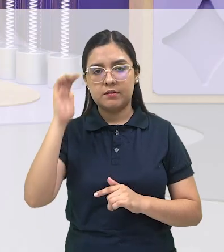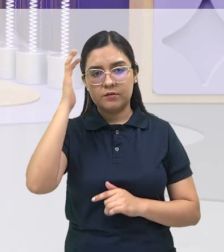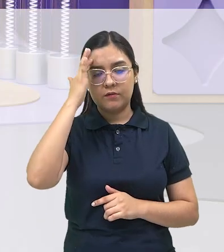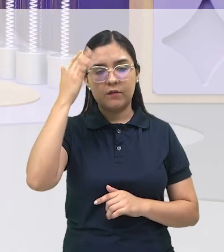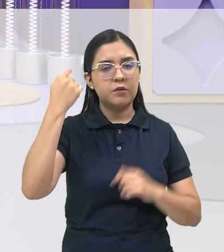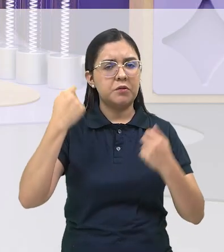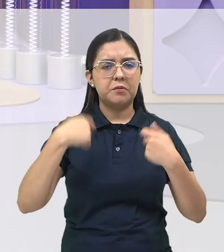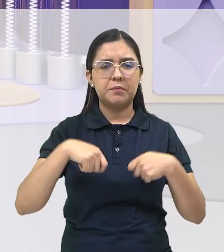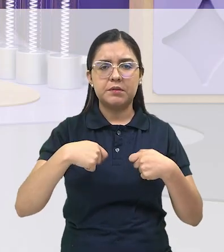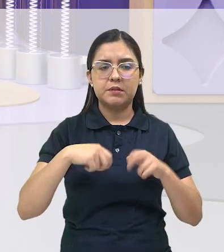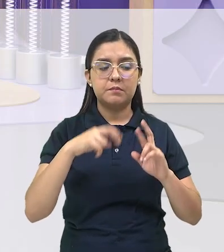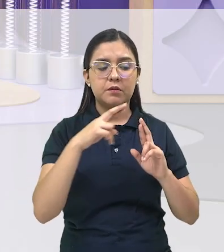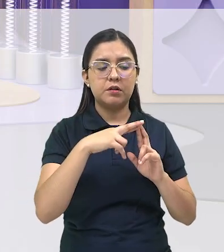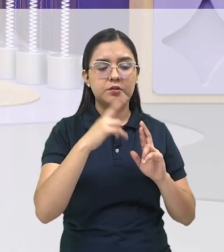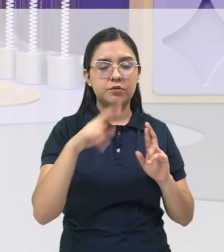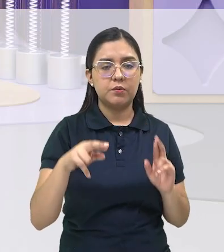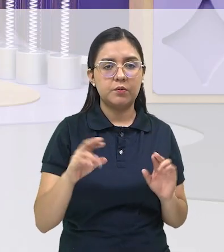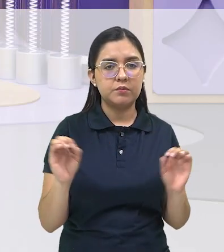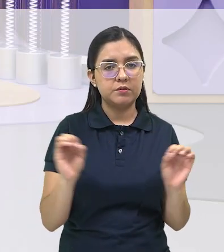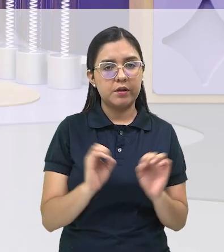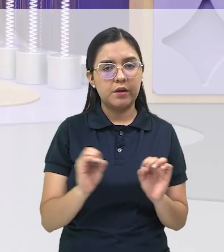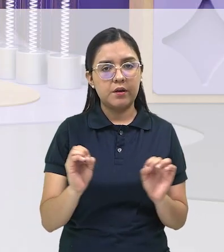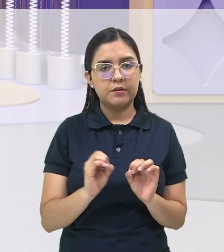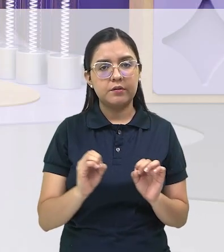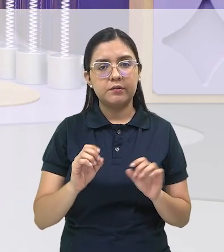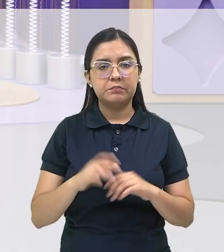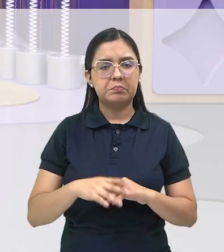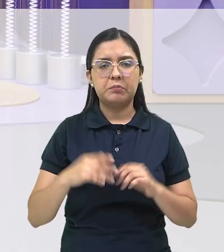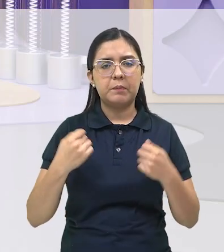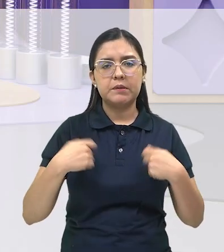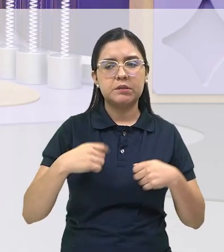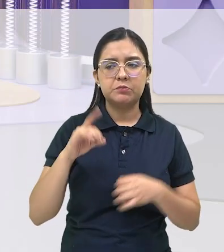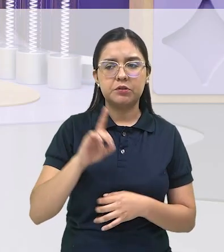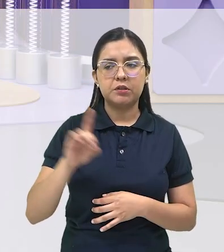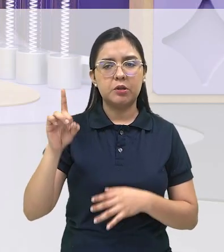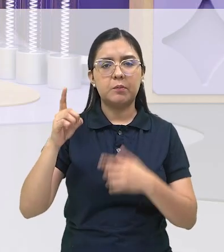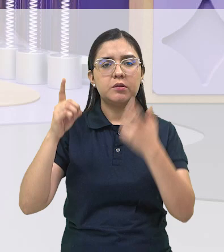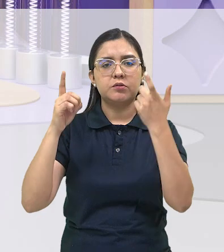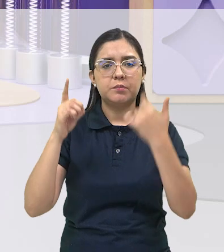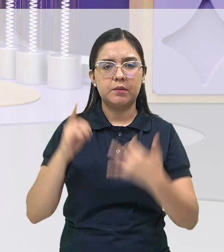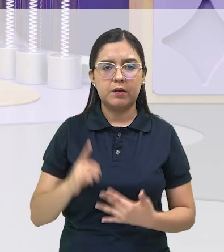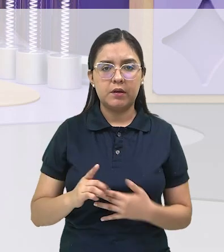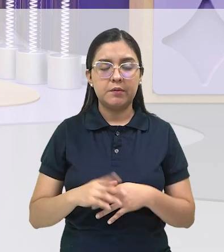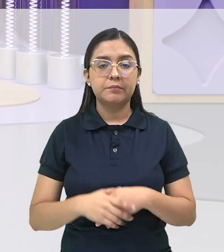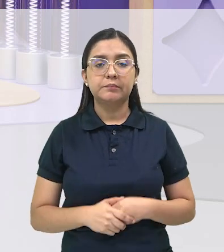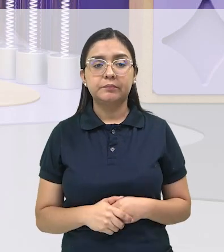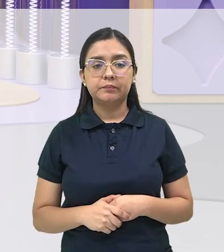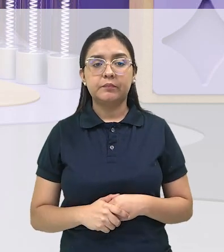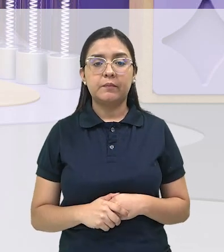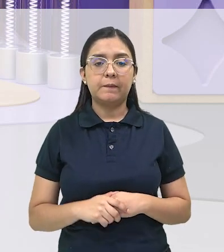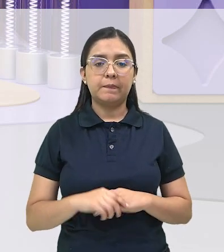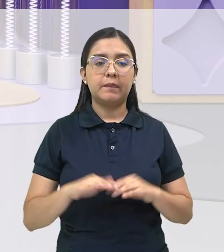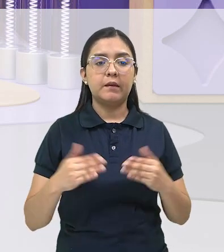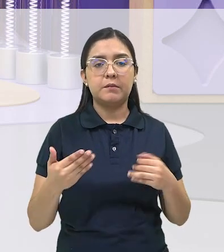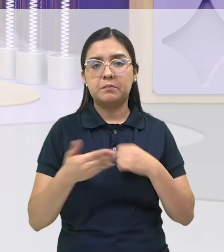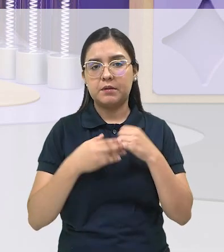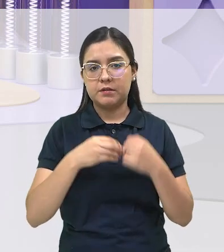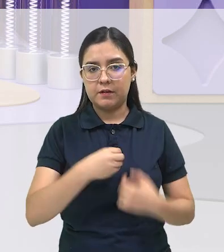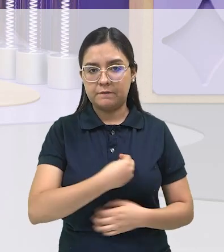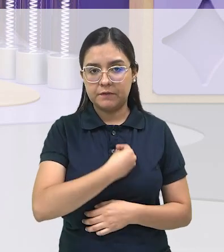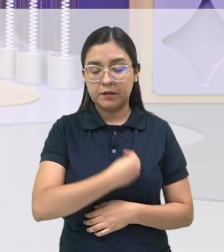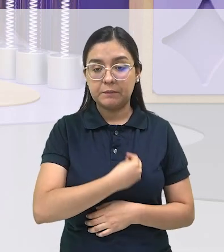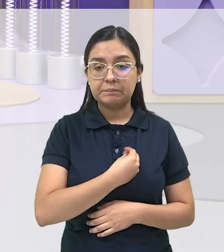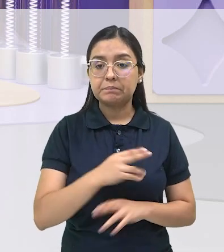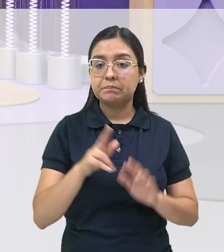de religião ou de deuses para nos explicar as questões mais fundamentais da vida, né? Por